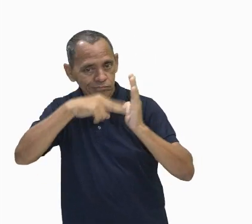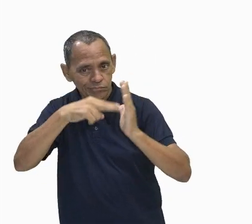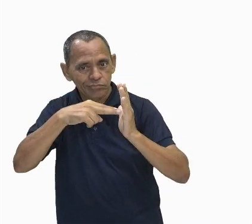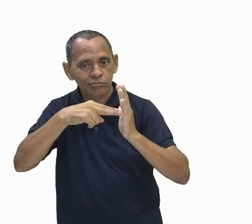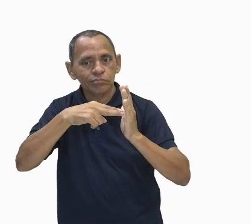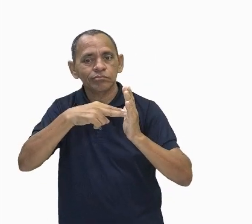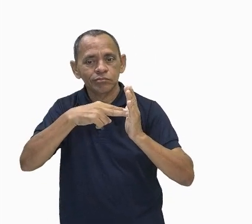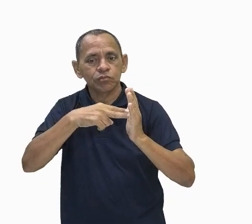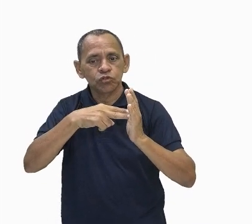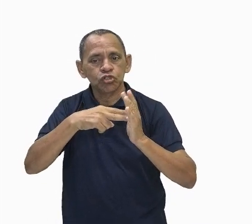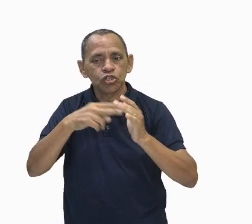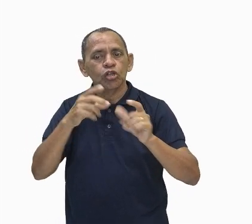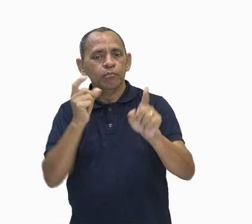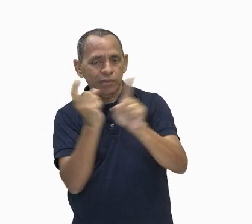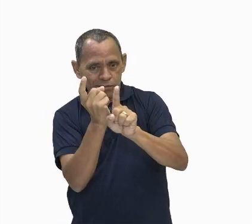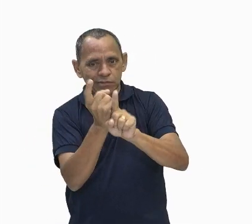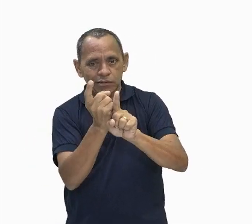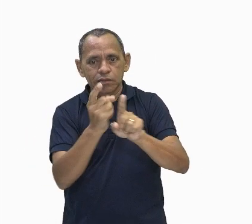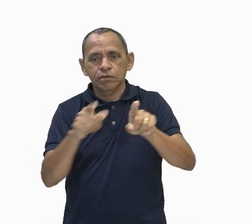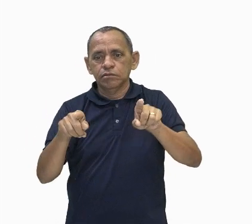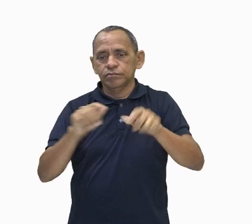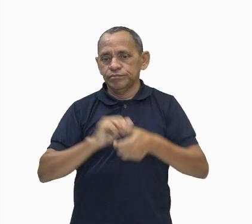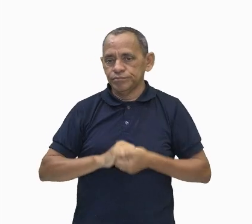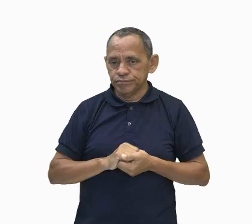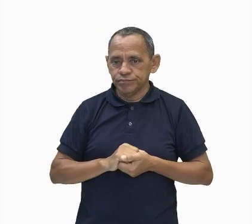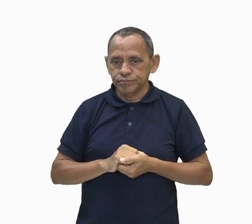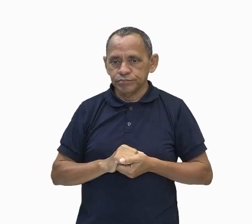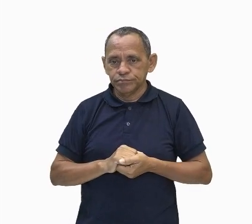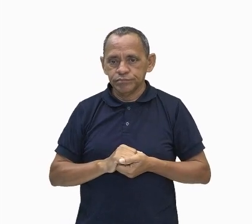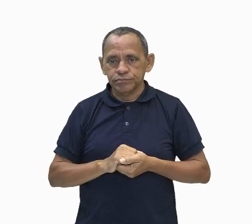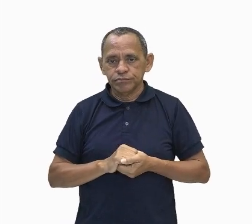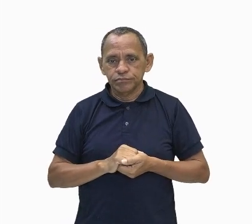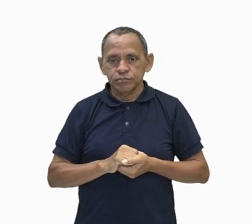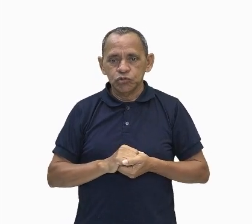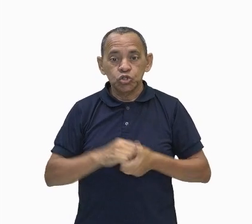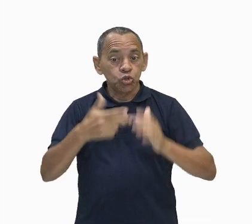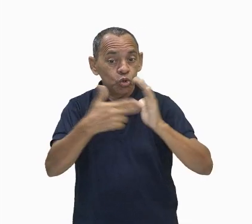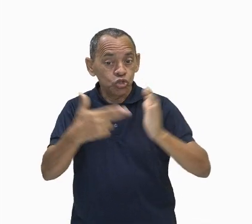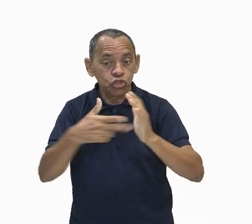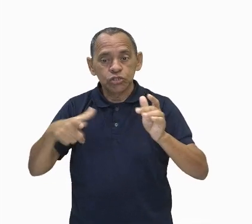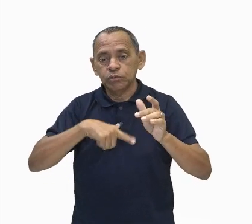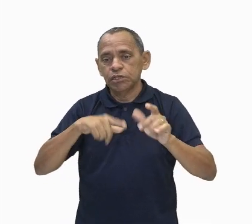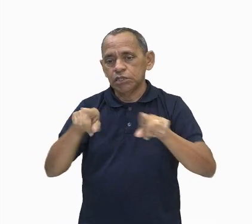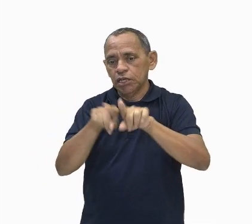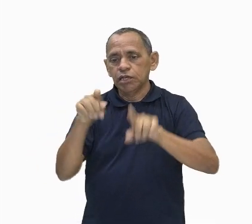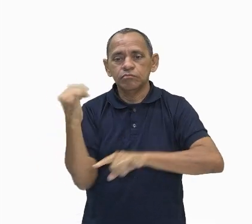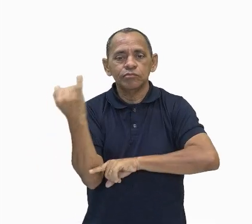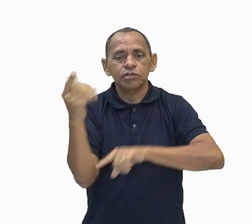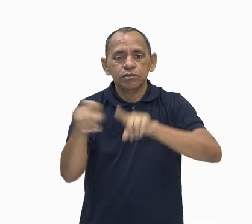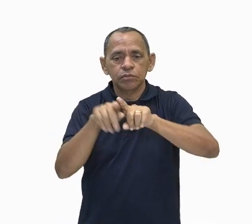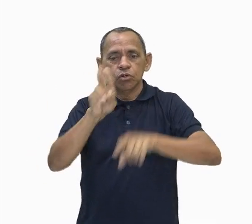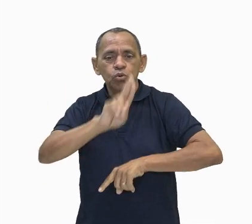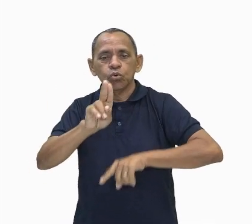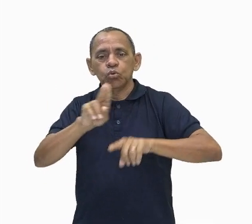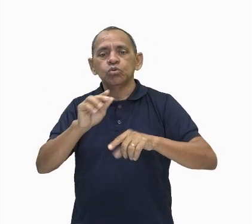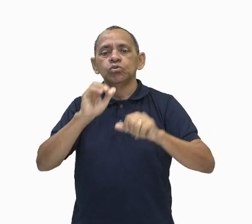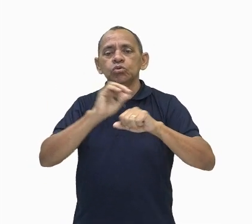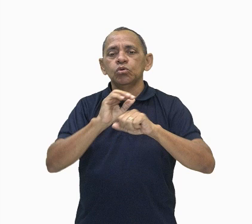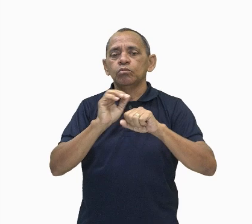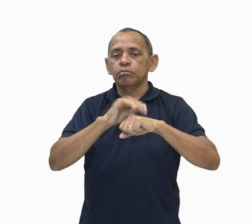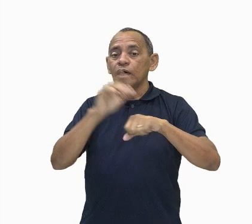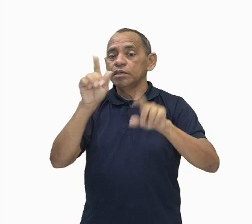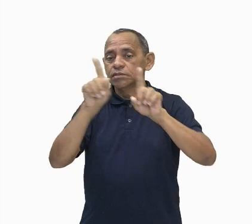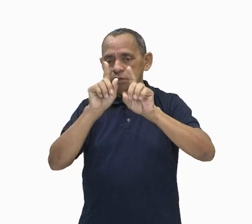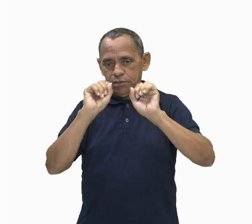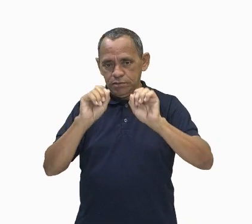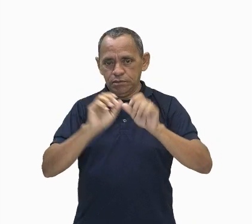estiver no trânsito. Em notícias também, isso aqui é muito importante, tá? As notícias, elas utilizam muito